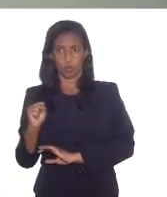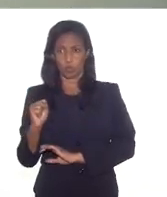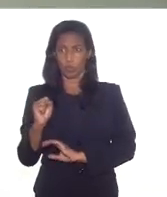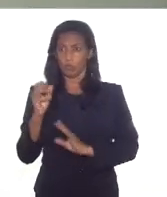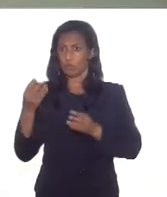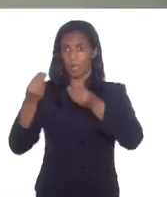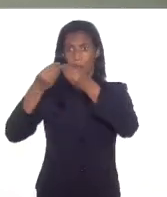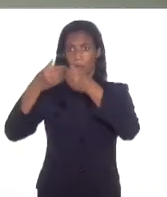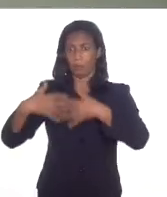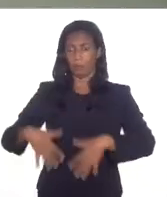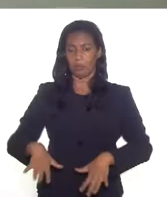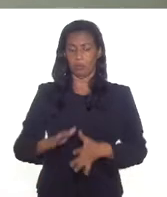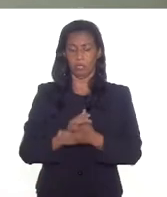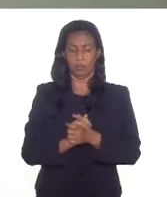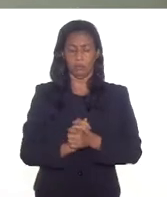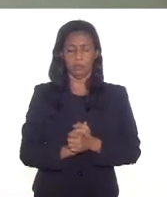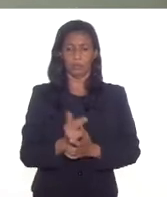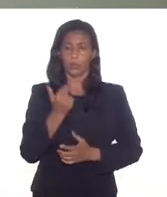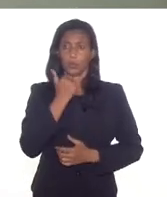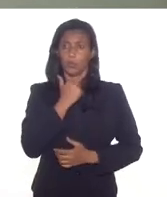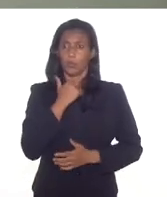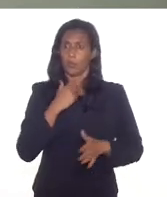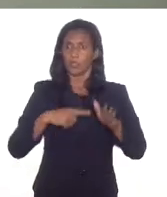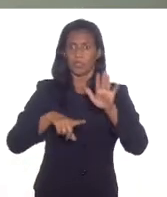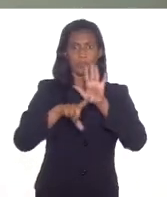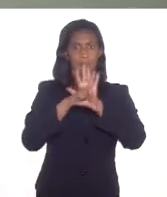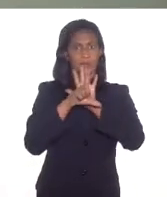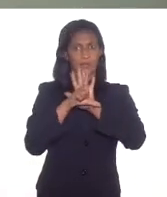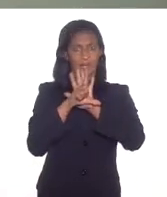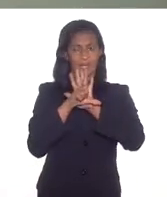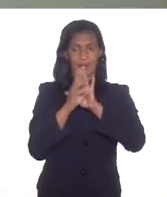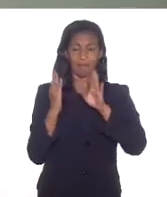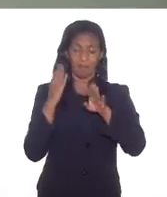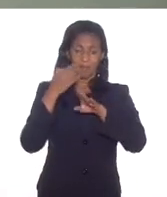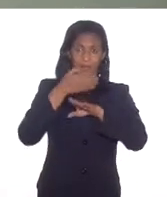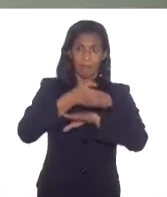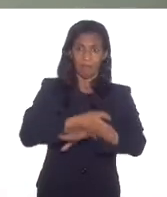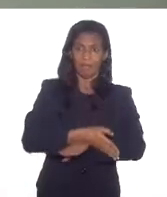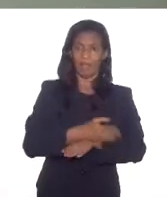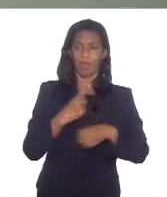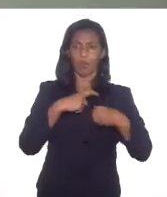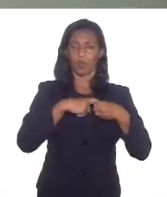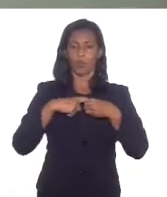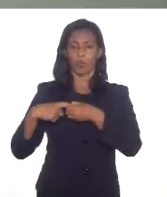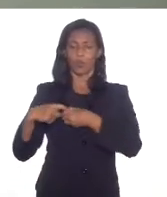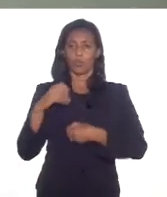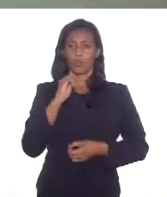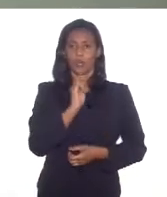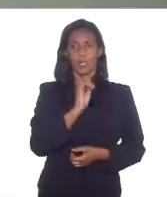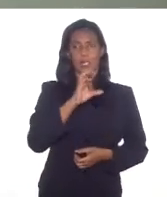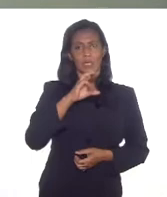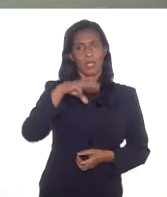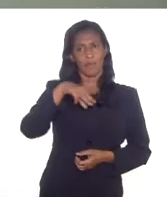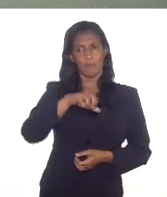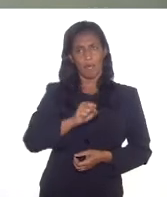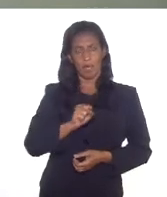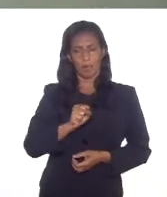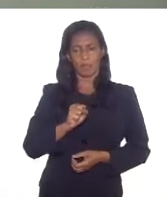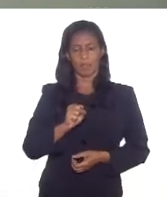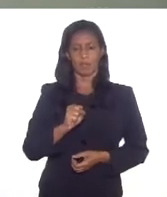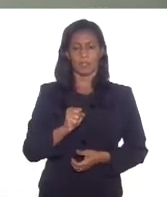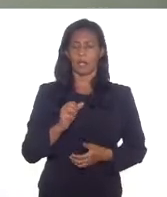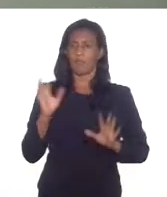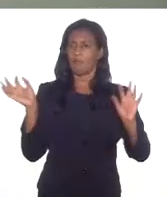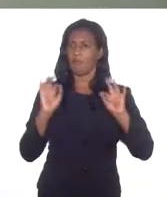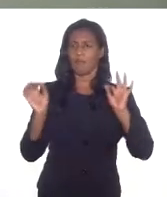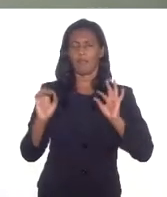decaiu tudo. Não pode ela entrar no bojo do convênio ICMS 72/21 e nem